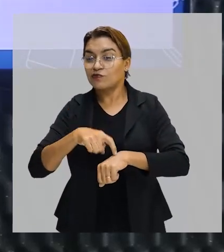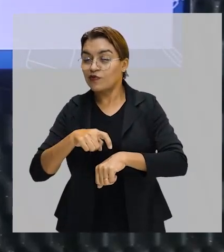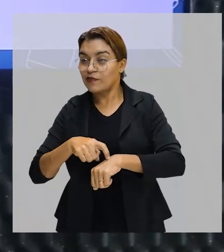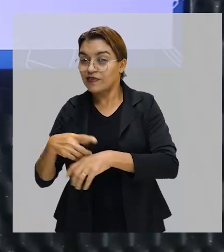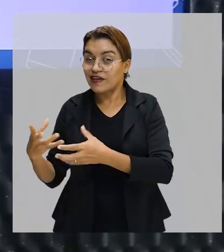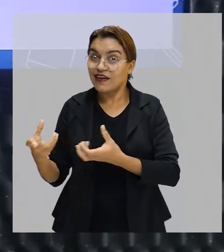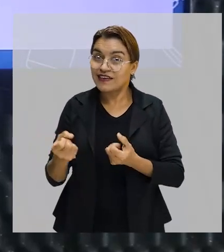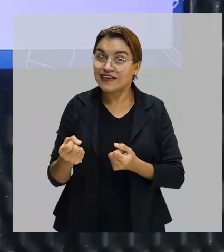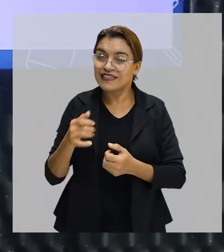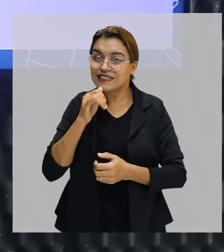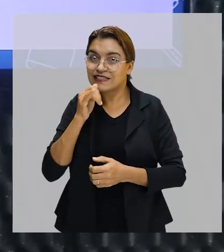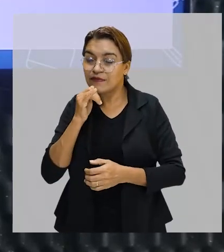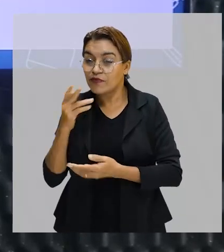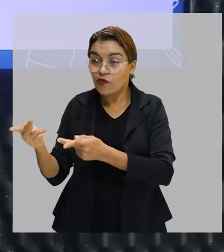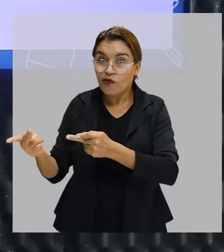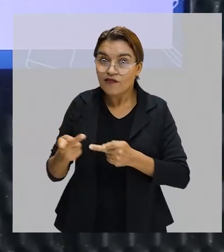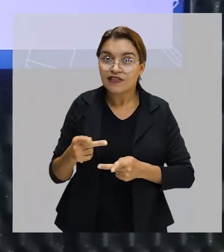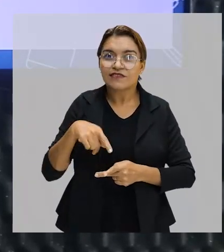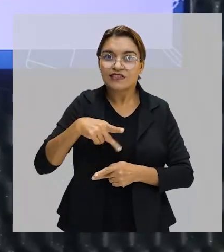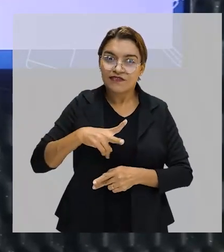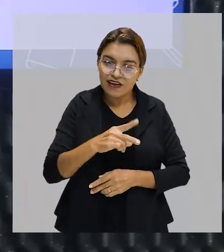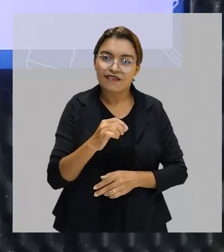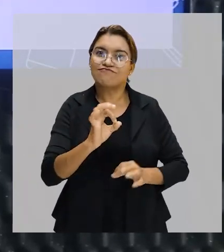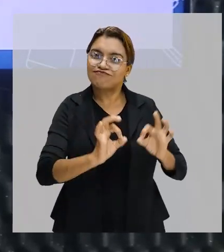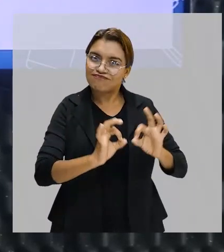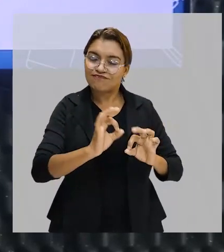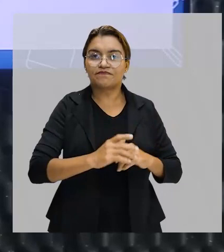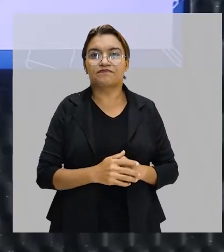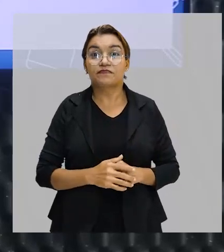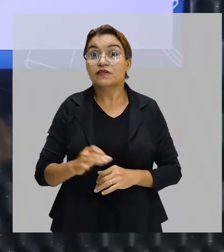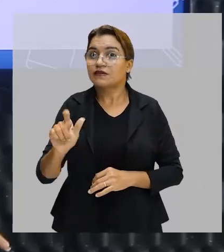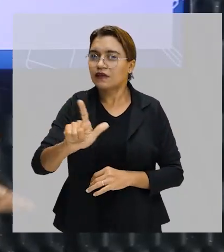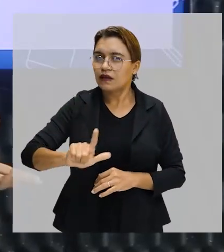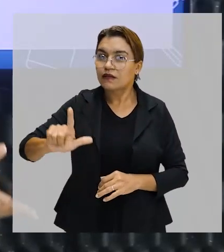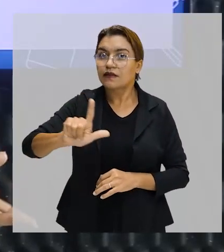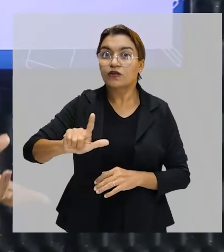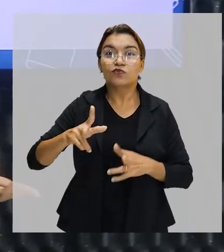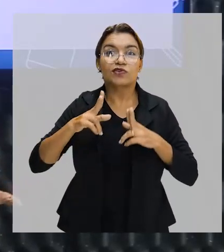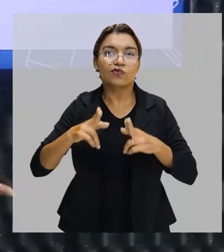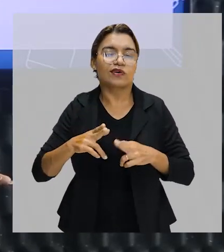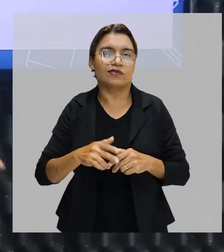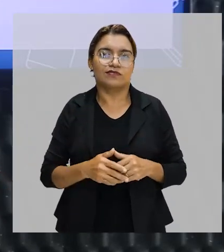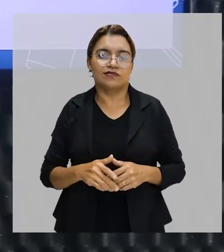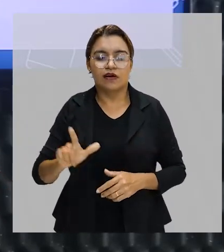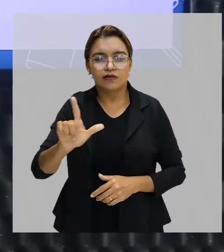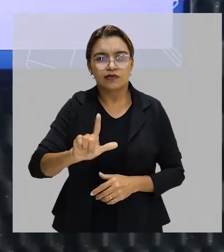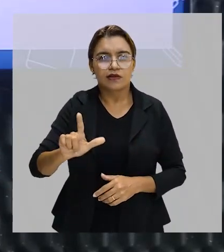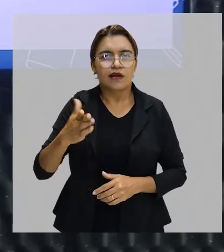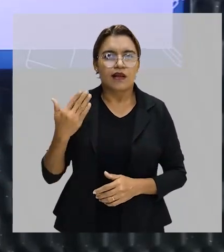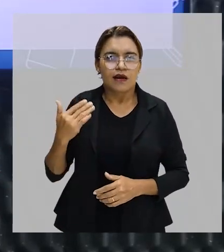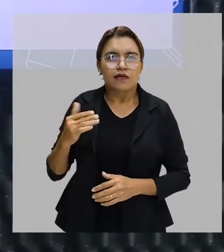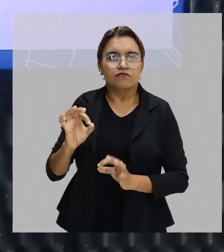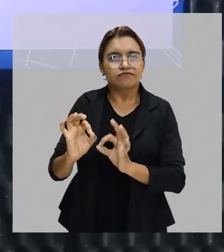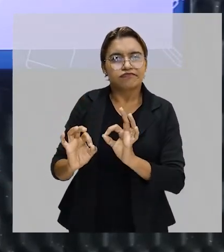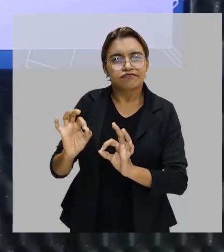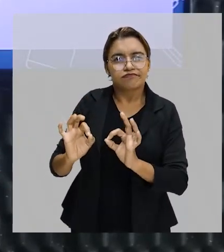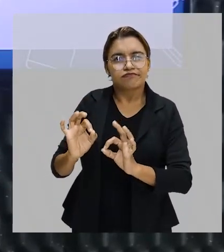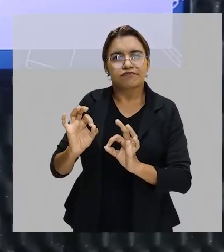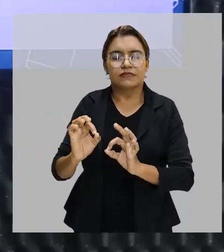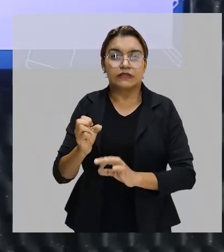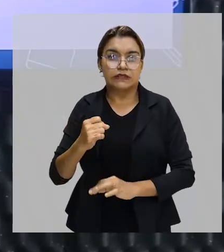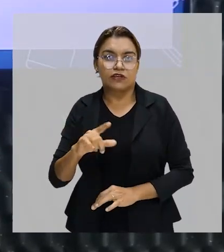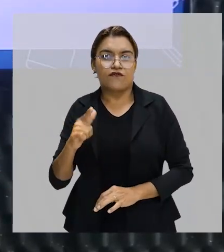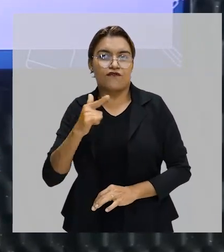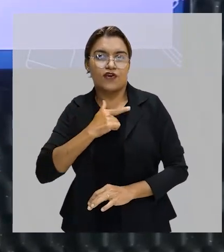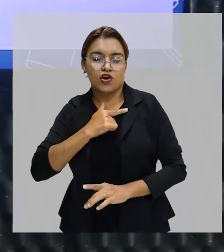arrumadinha, entendeu? Então a literatura até então era assim, era arrumadinha. Aquilo que era feio